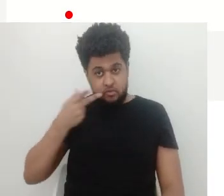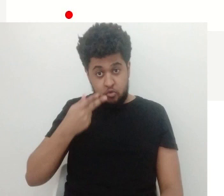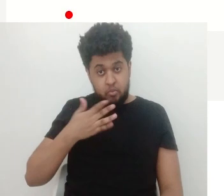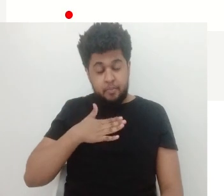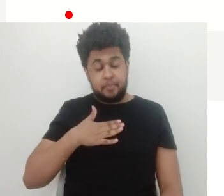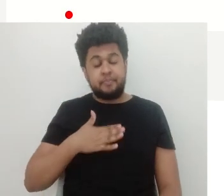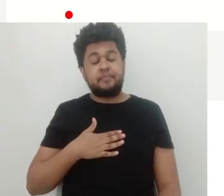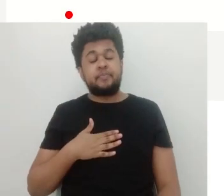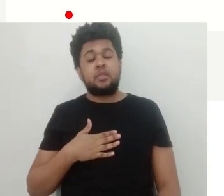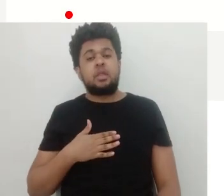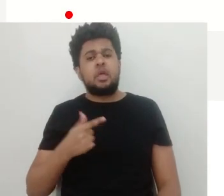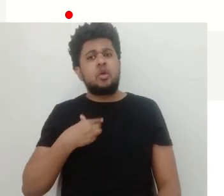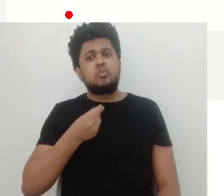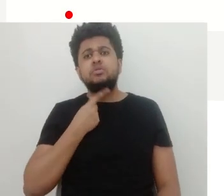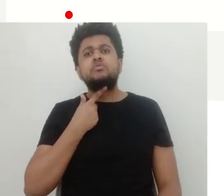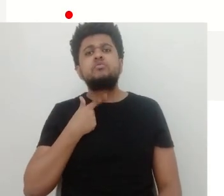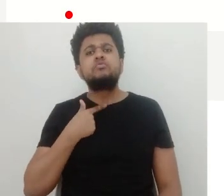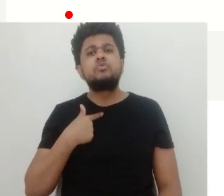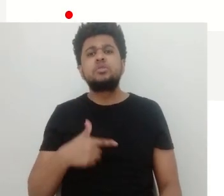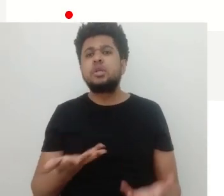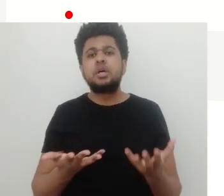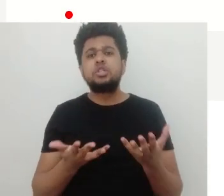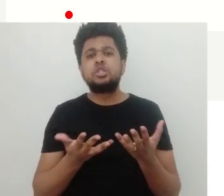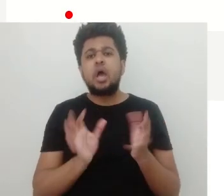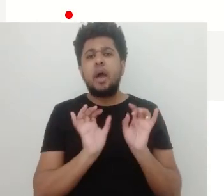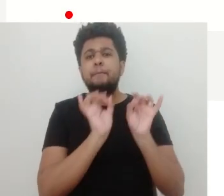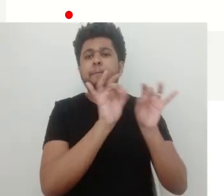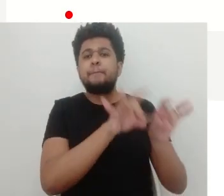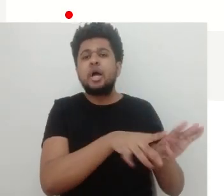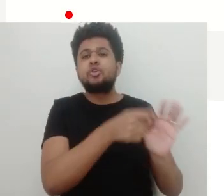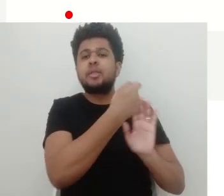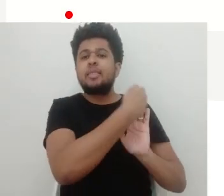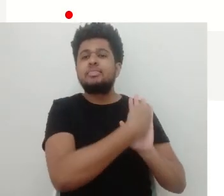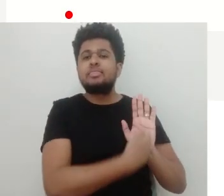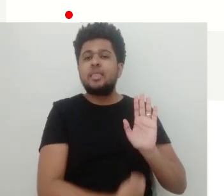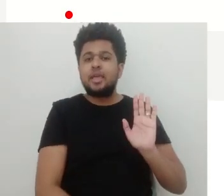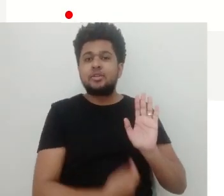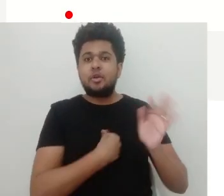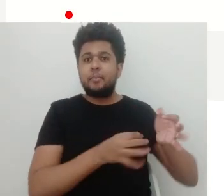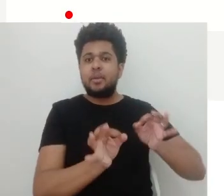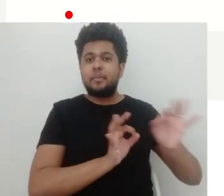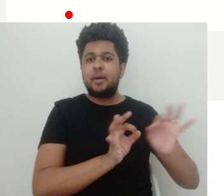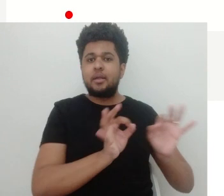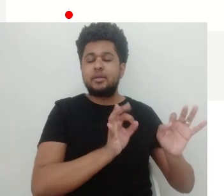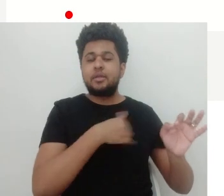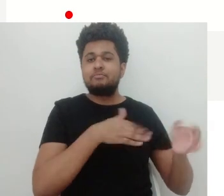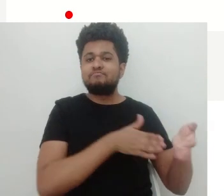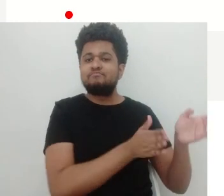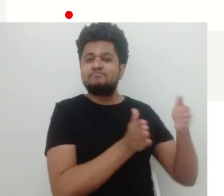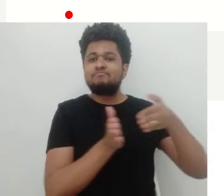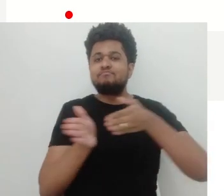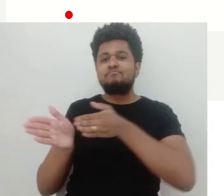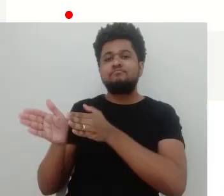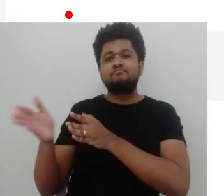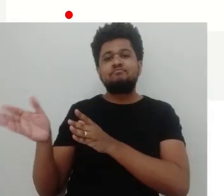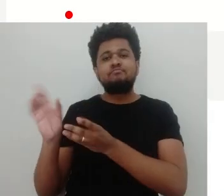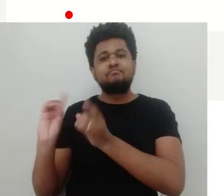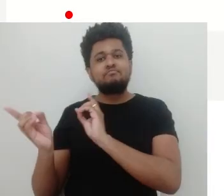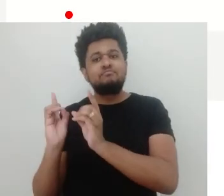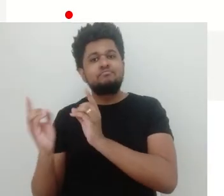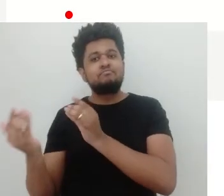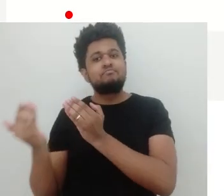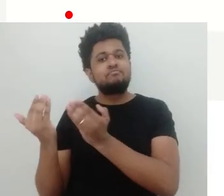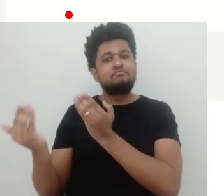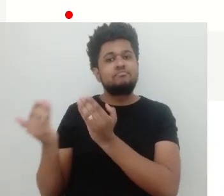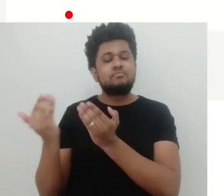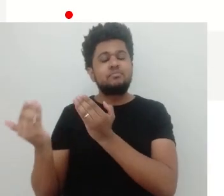e Eduardo, com os quais tenho muito mais coisas em comum do que eu mesmo imaginava no começo. Eu também, Eduardo,